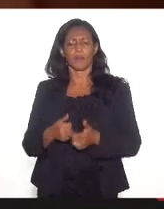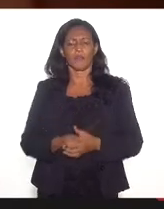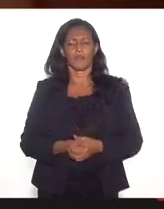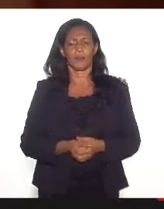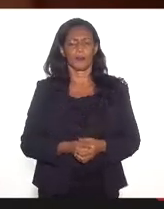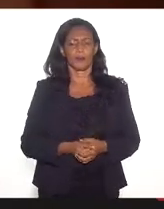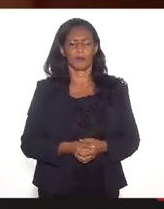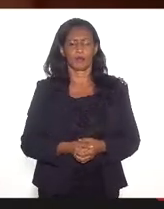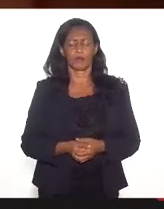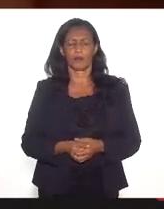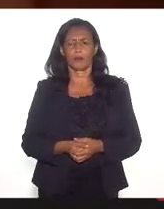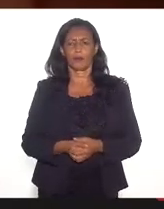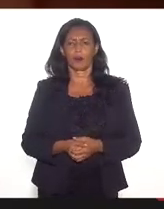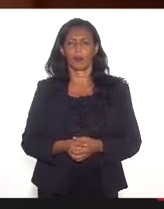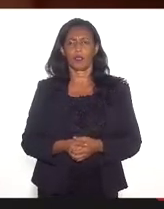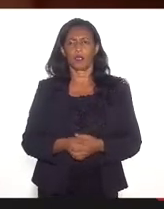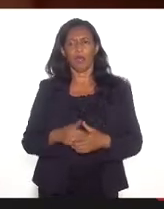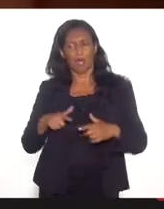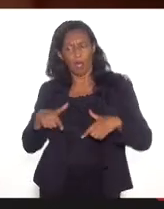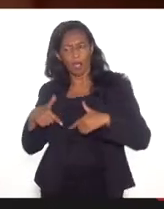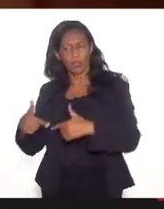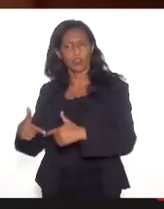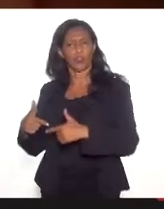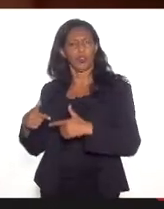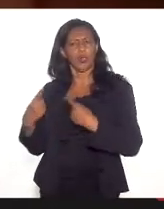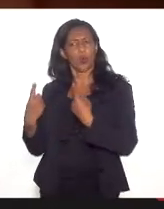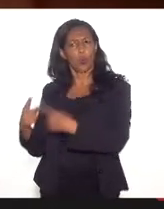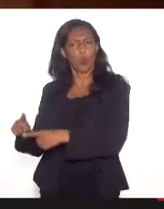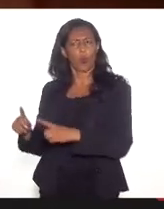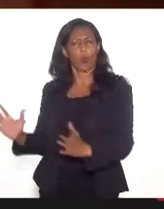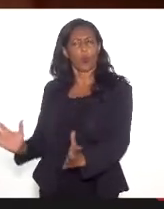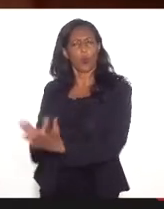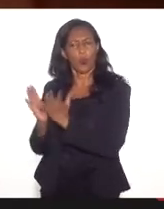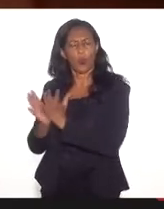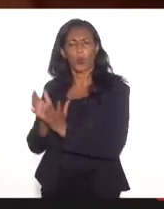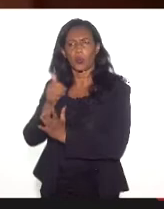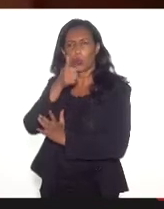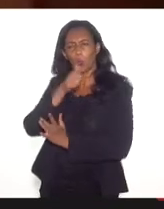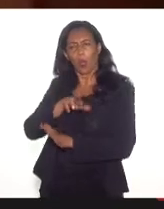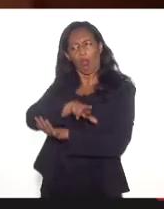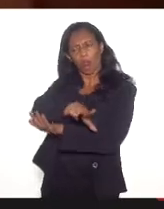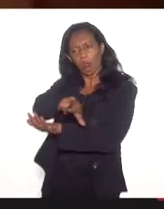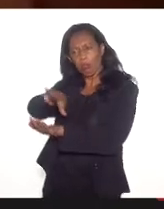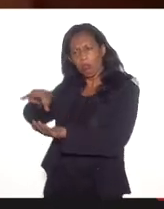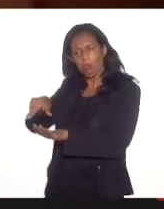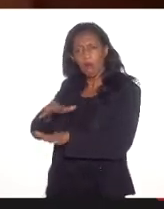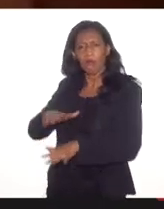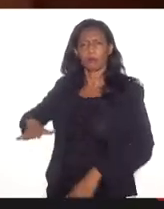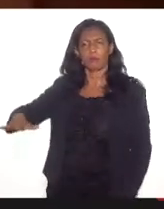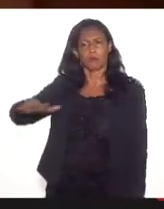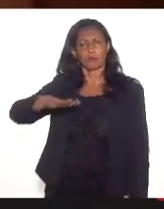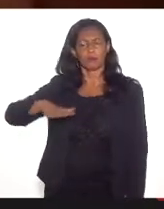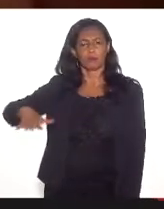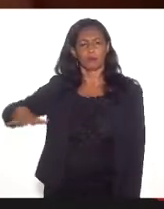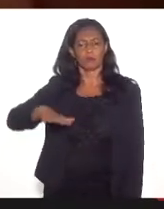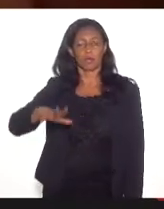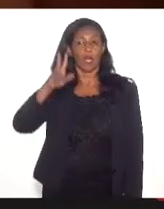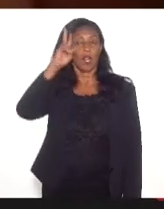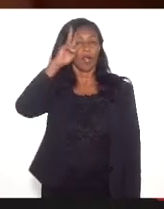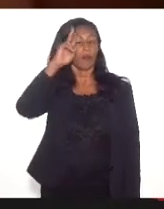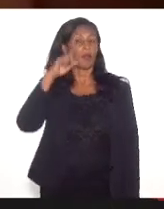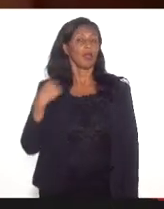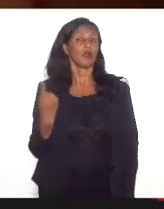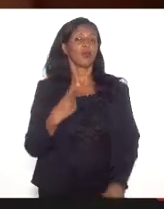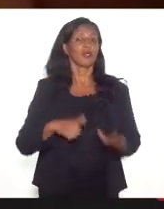o enfrentamento à pobreza, à miséria e à vulnerabilidade nas suas diferentes dimensões. E aí eu quero, Renata, lembrar a nossa lei